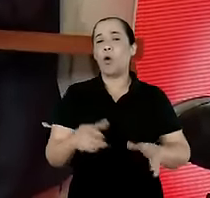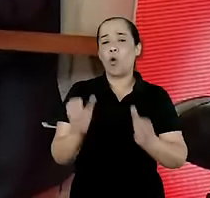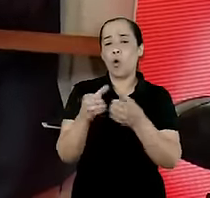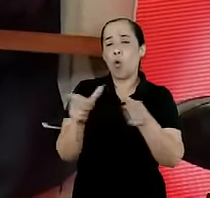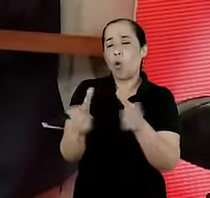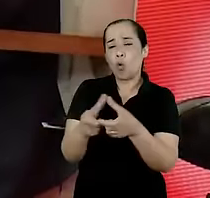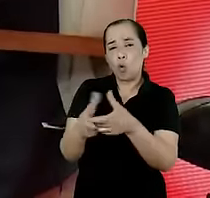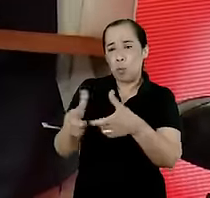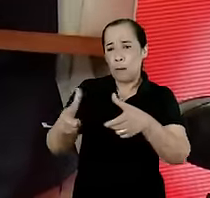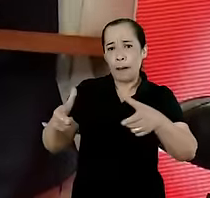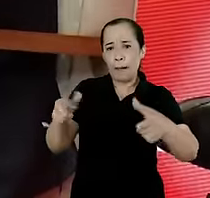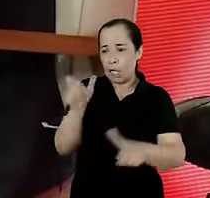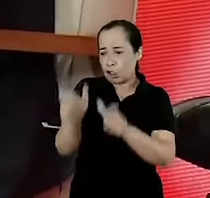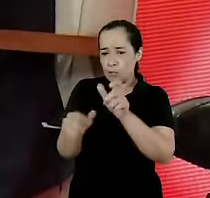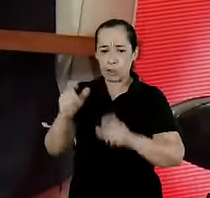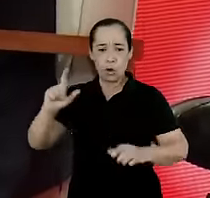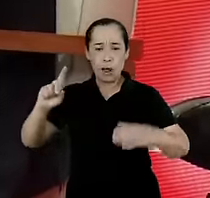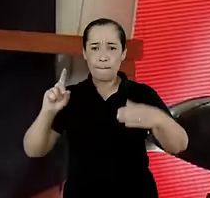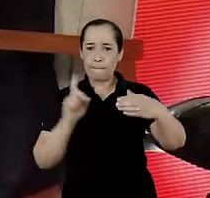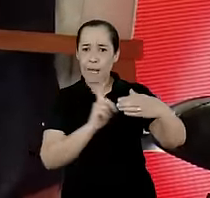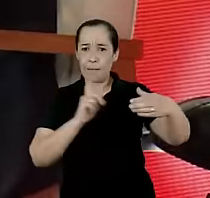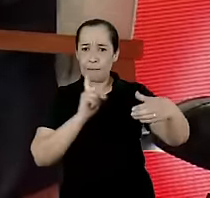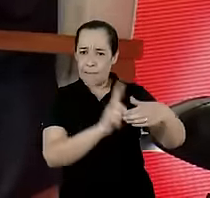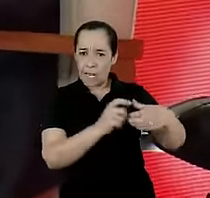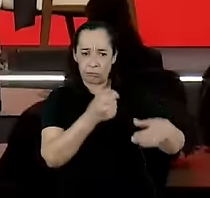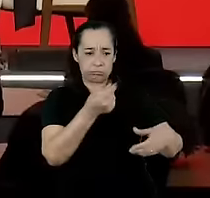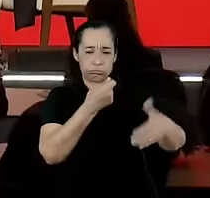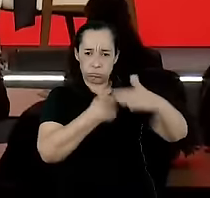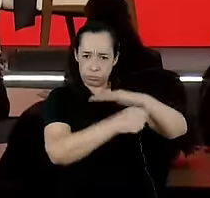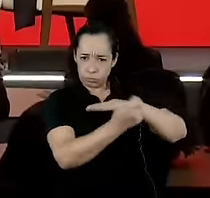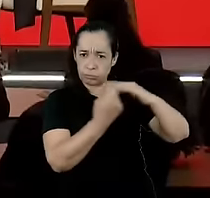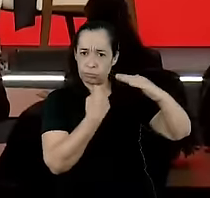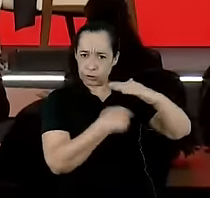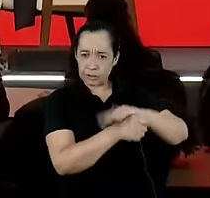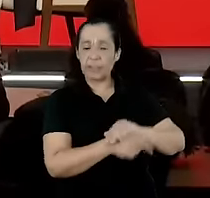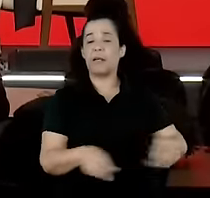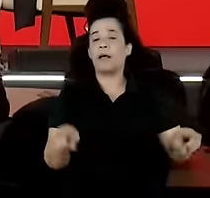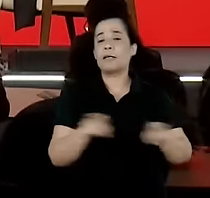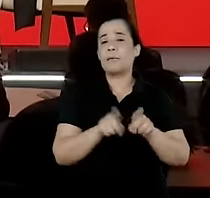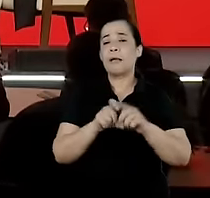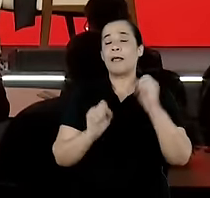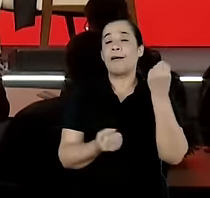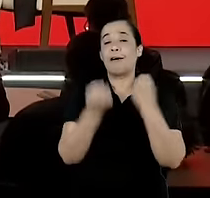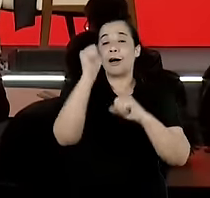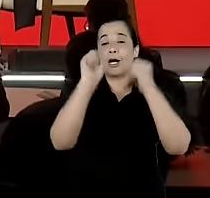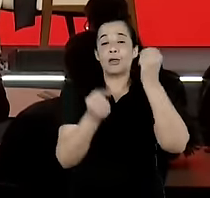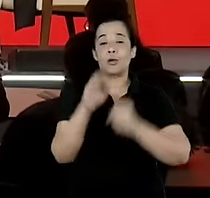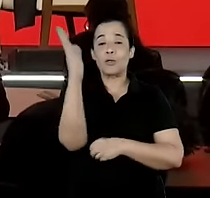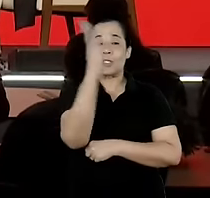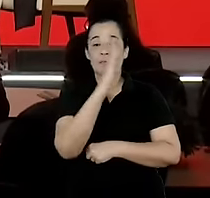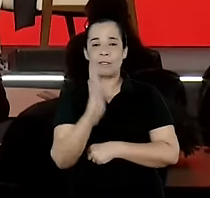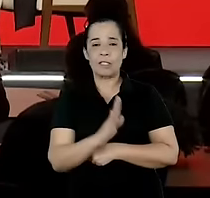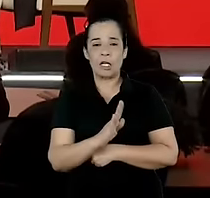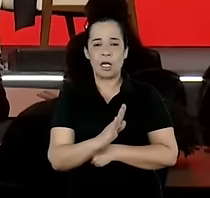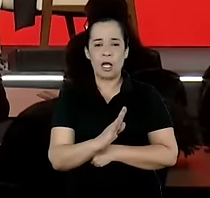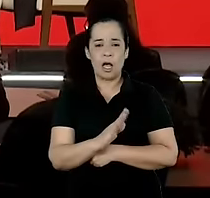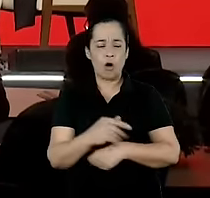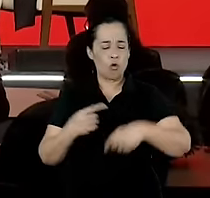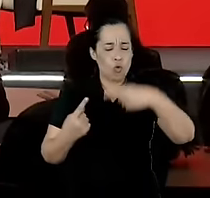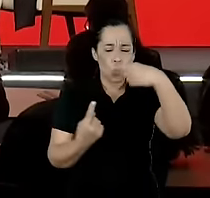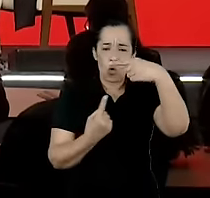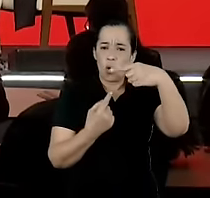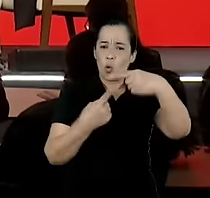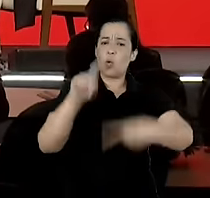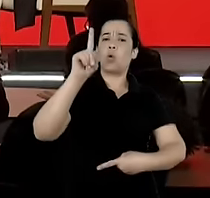investidores e emissores pro mercado de capitais a indústria de fundos brasileira ela é um sucesso é o grande